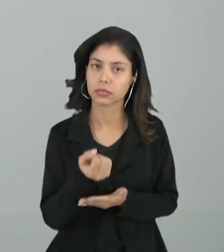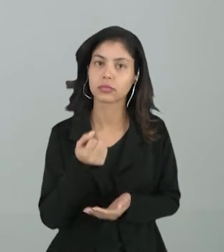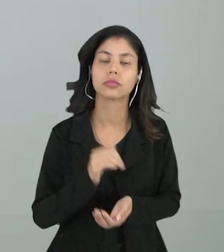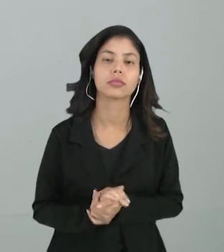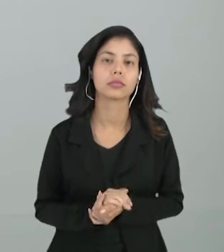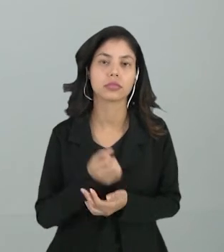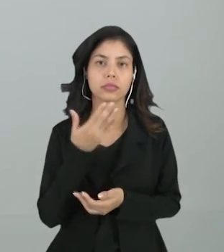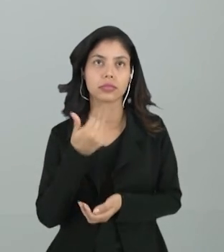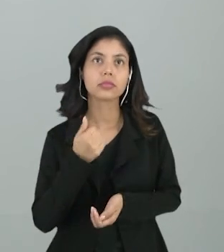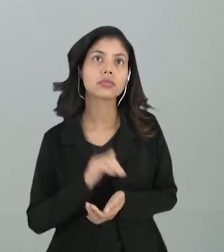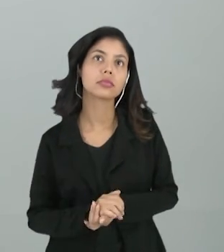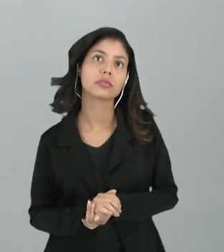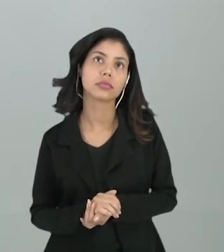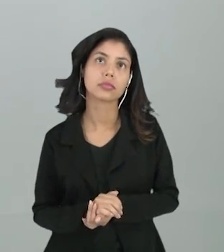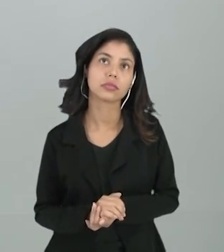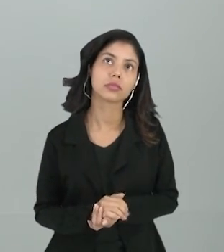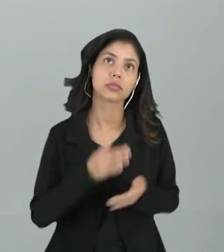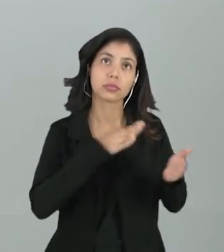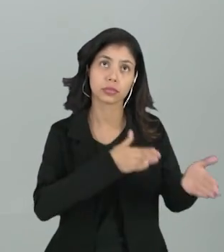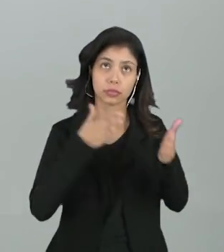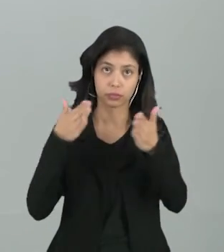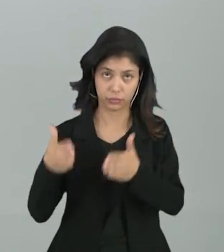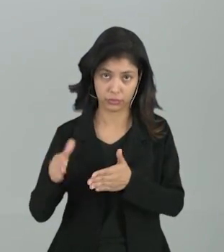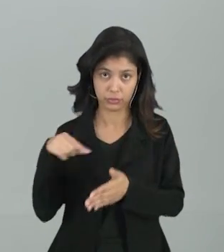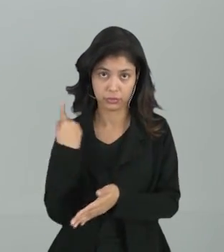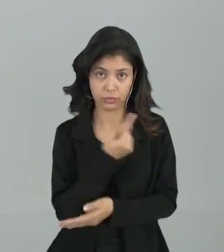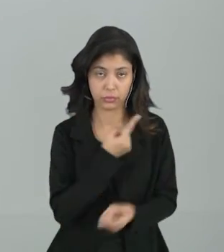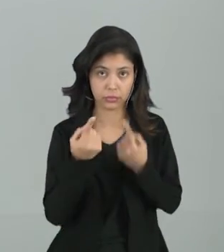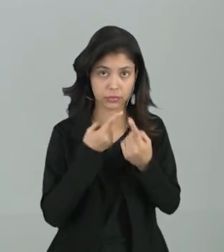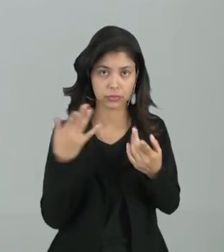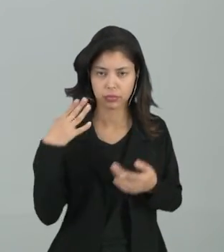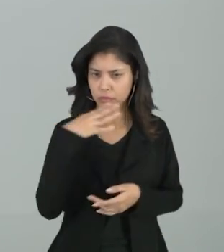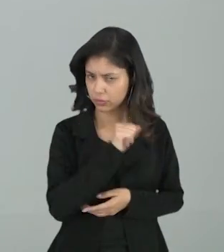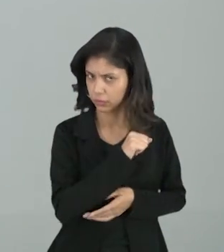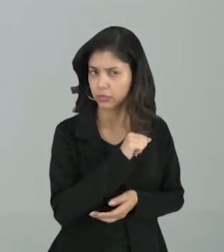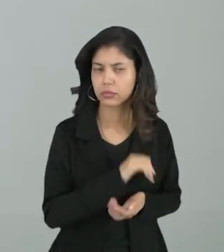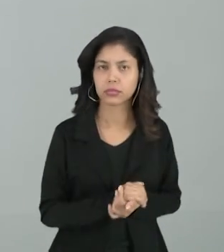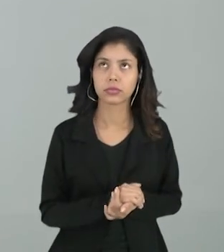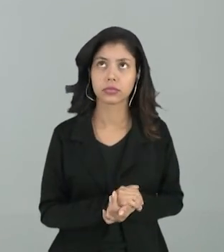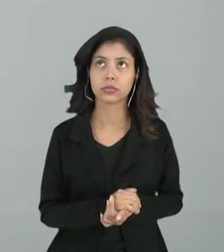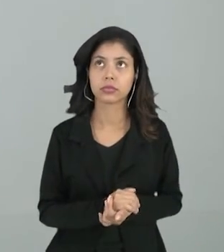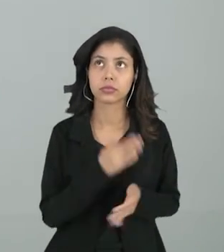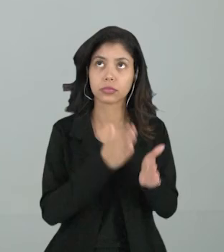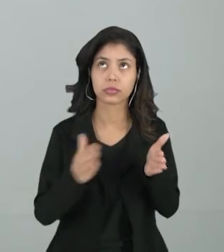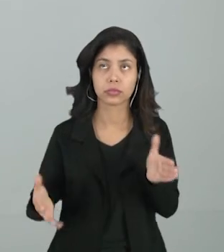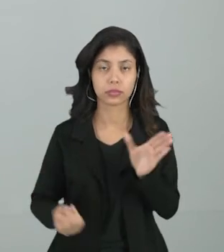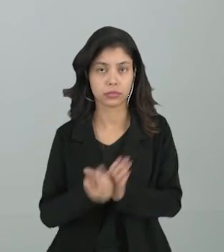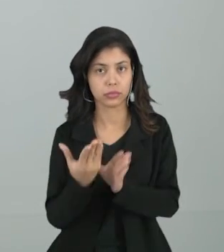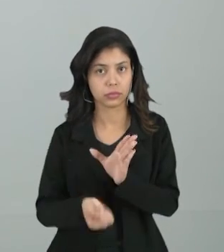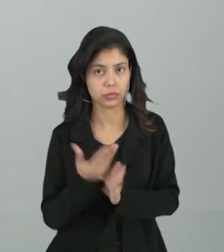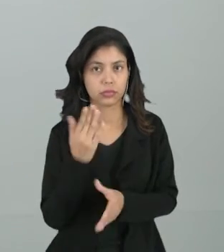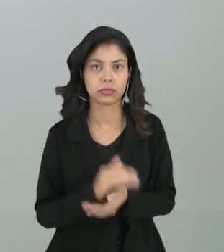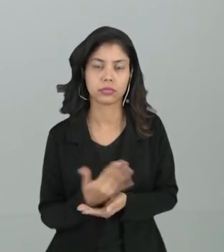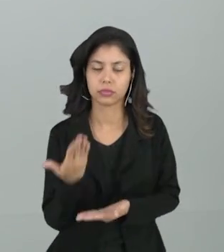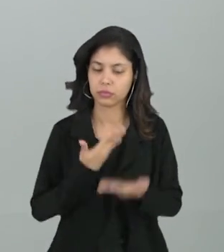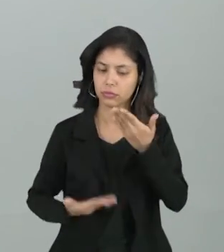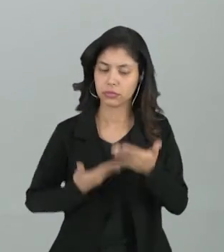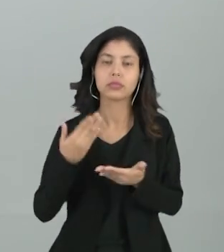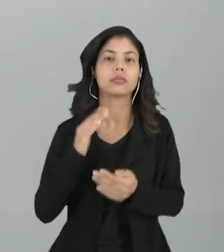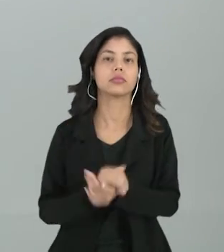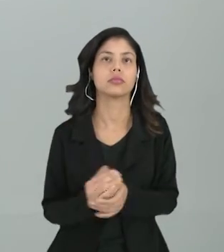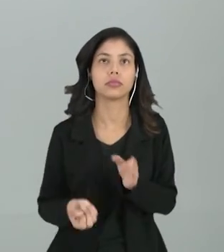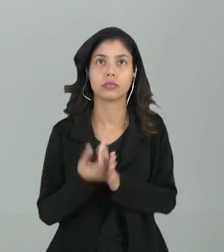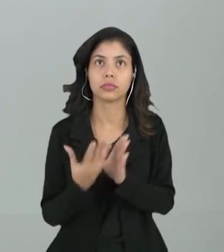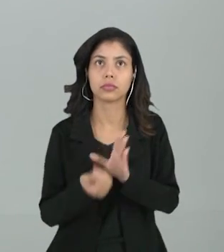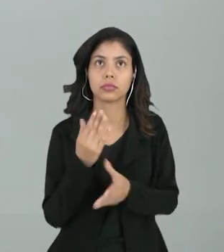buscas, tá? Então, pessoal, a partir do que a gente discutiu rapidamente sobre os modos de produção, né, relações de